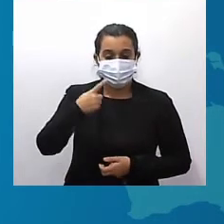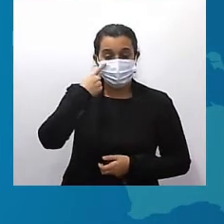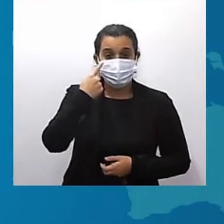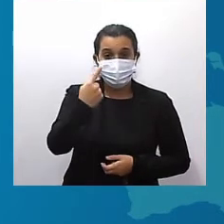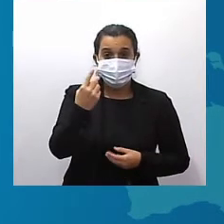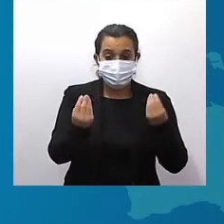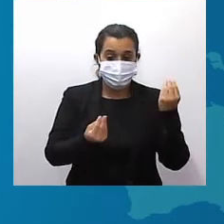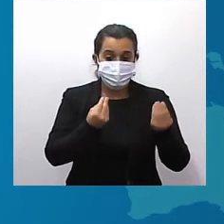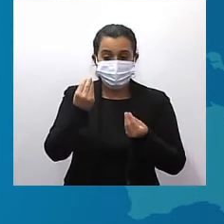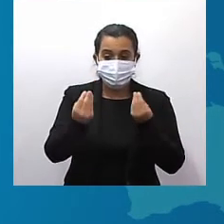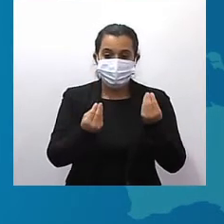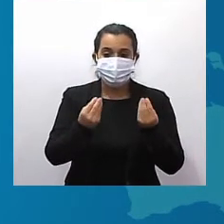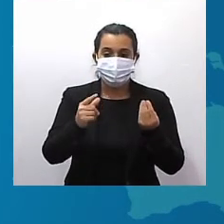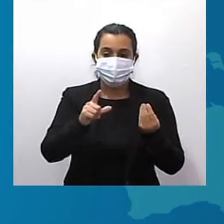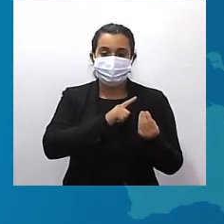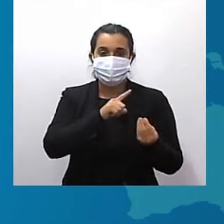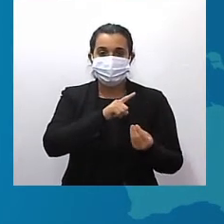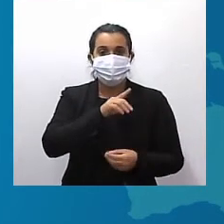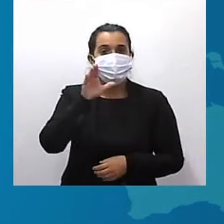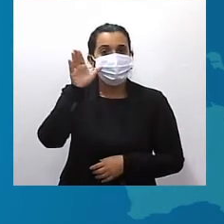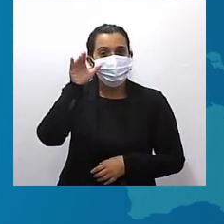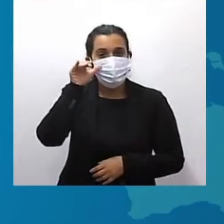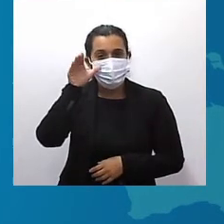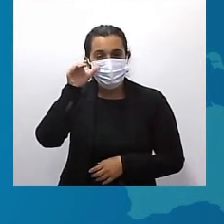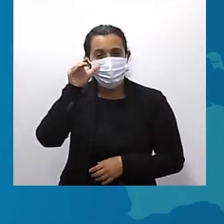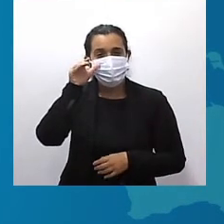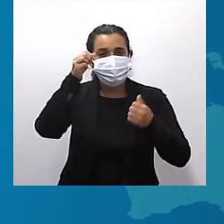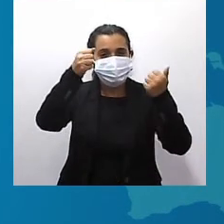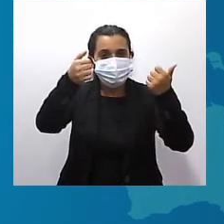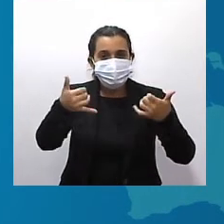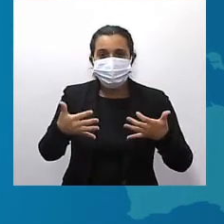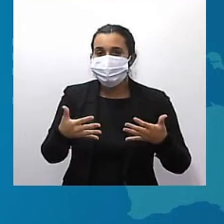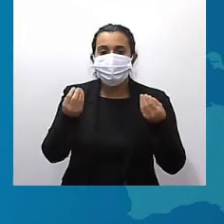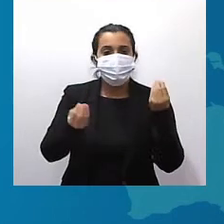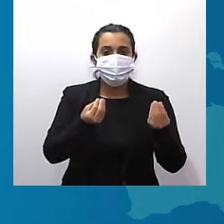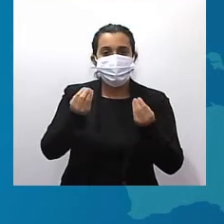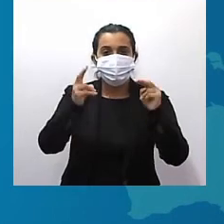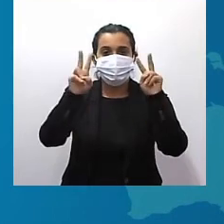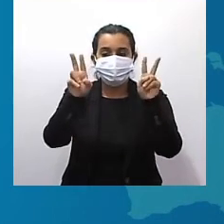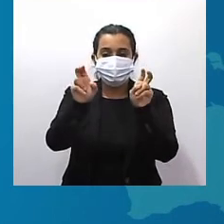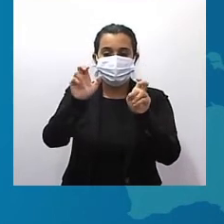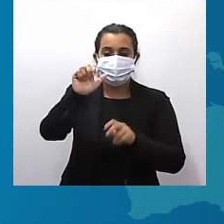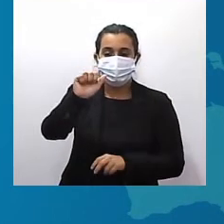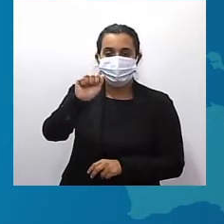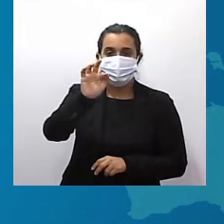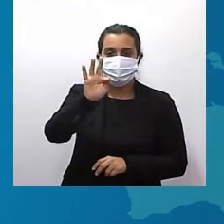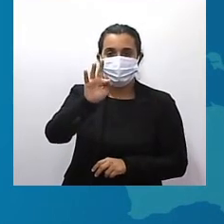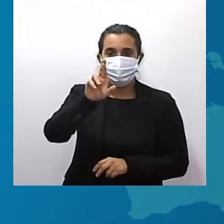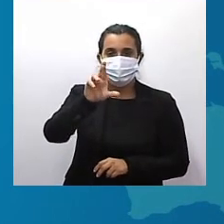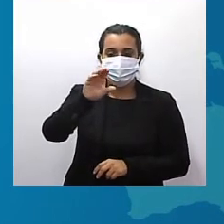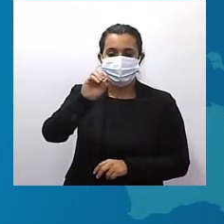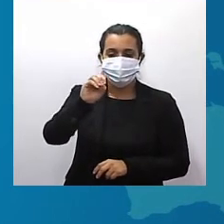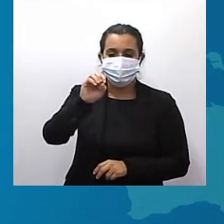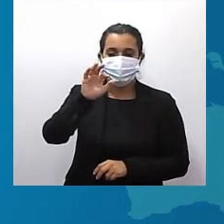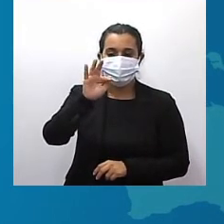na curiosidade de hoje, nós iremos ver o termo chamado de Afrofuturism